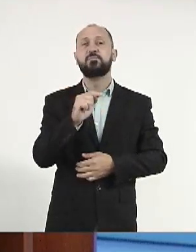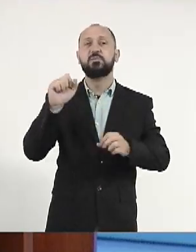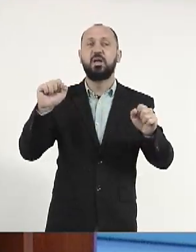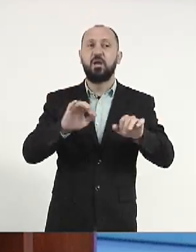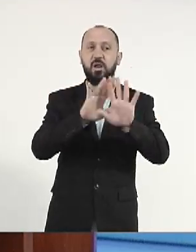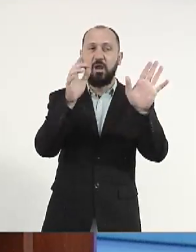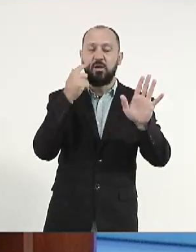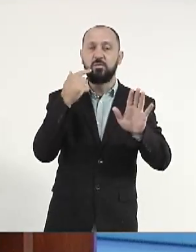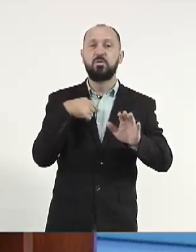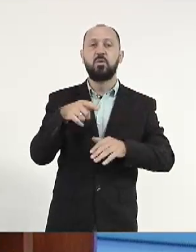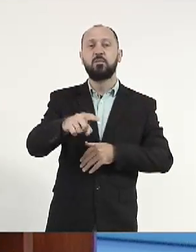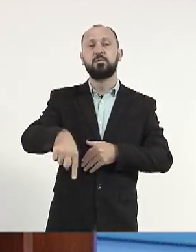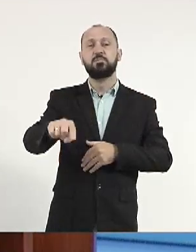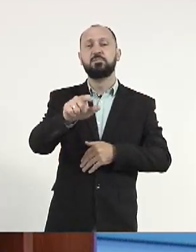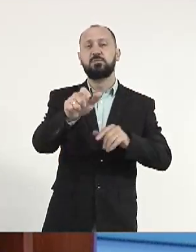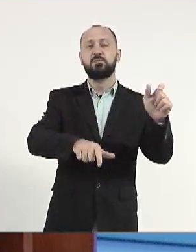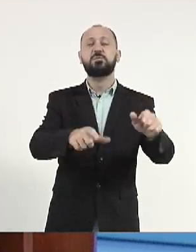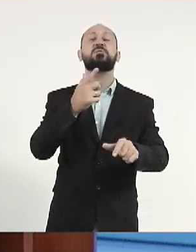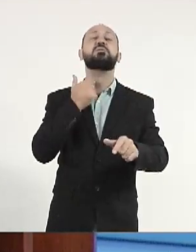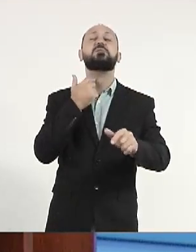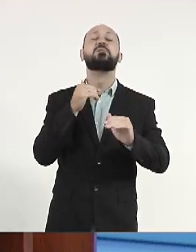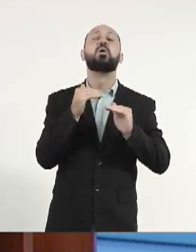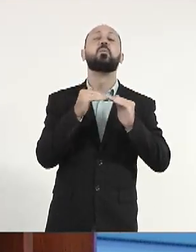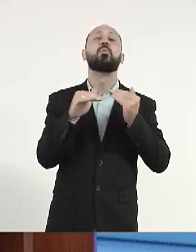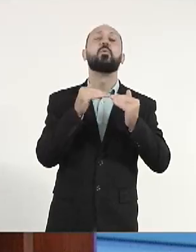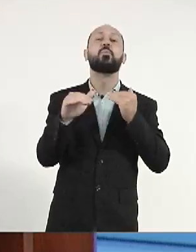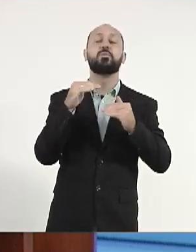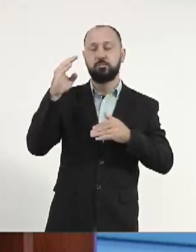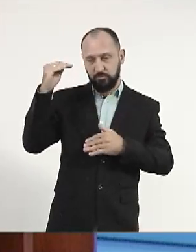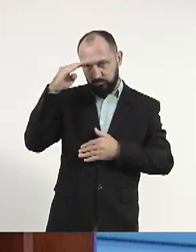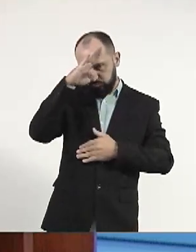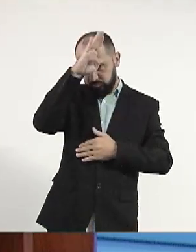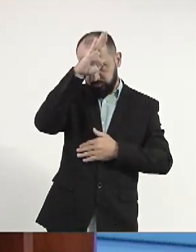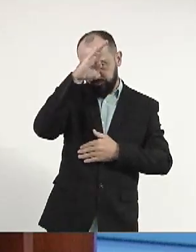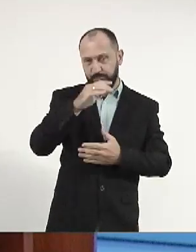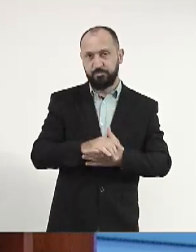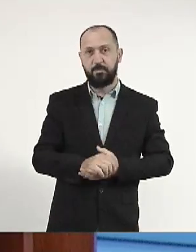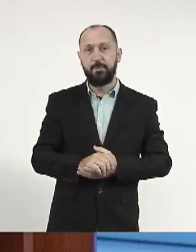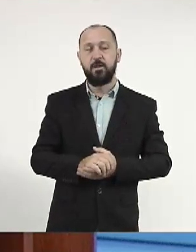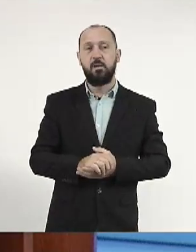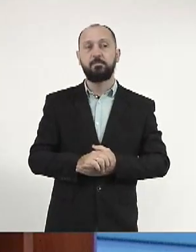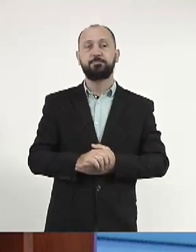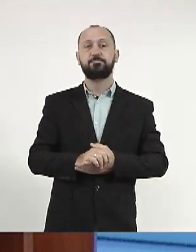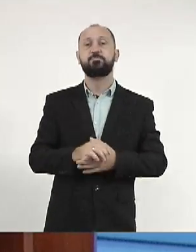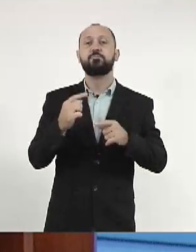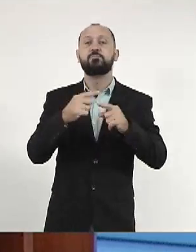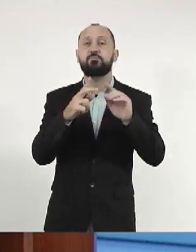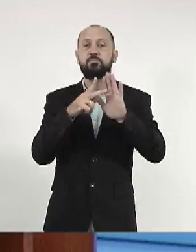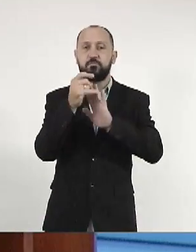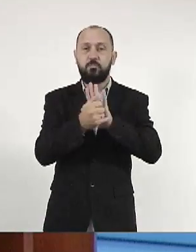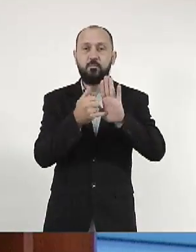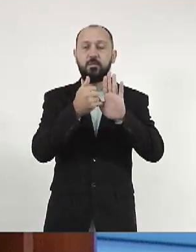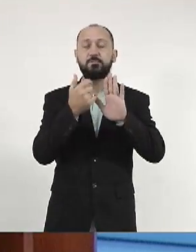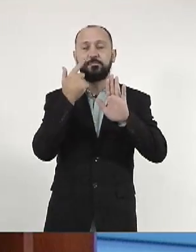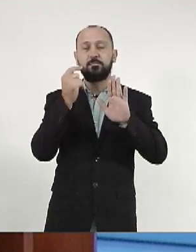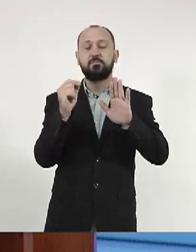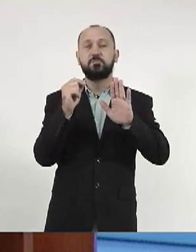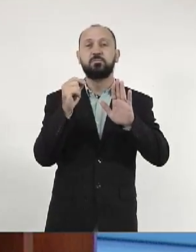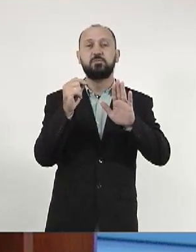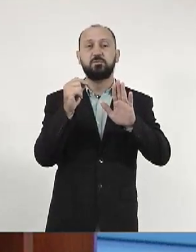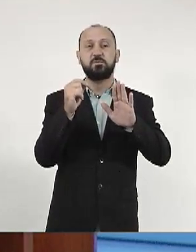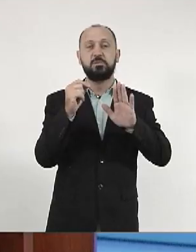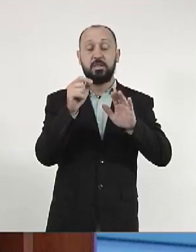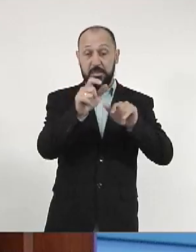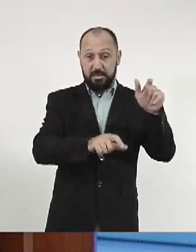claro, contrariando uma série de interesses, principalmente dos bolsonaristas, porque esse projeto de anistia dos